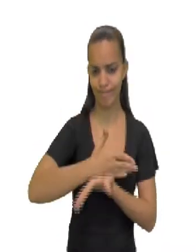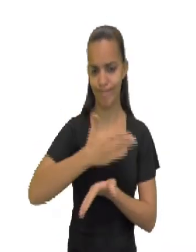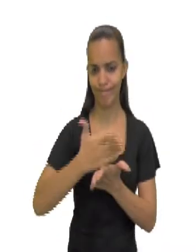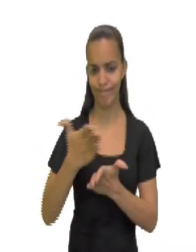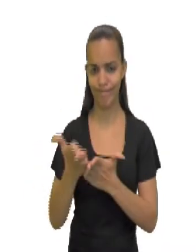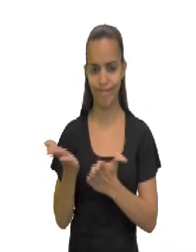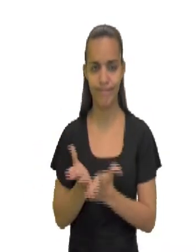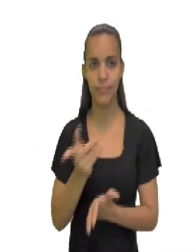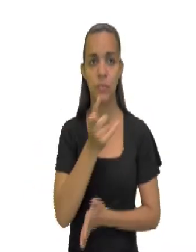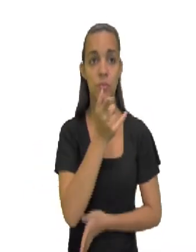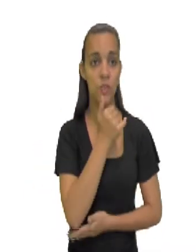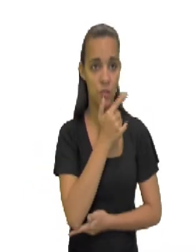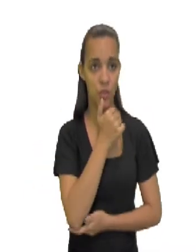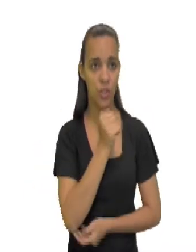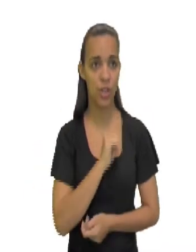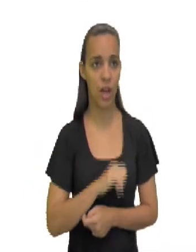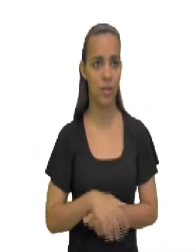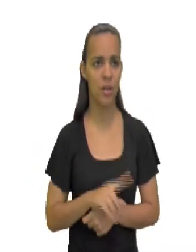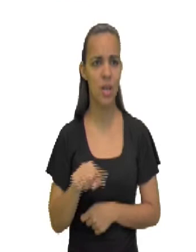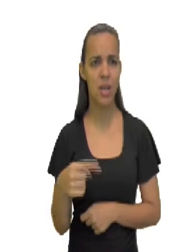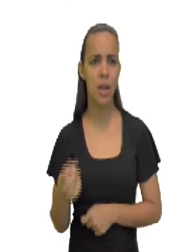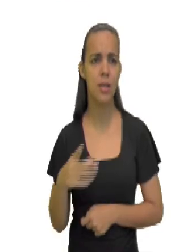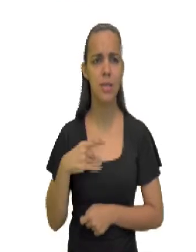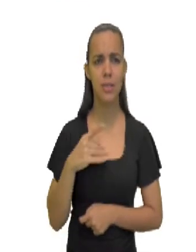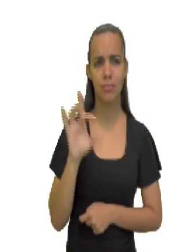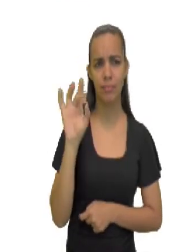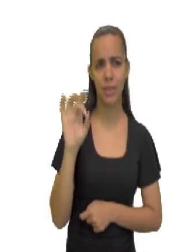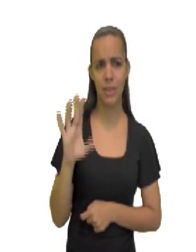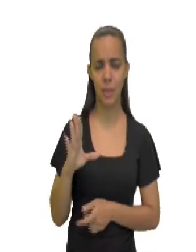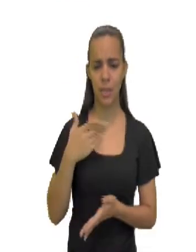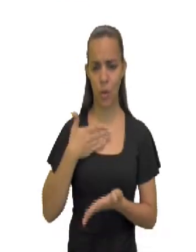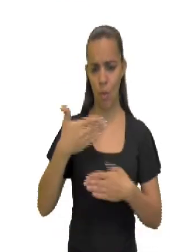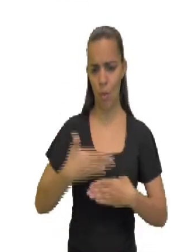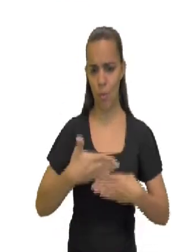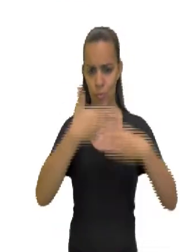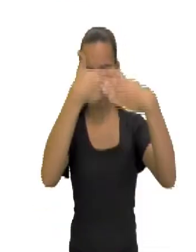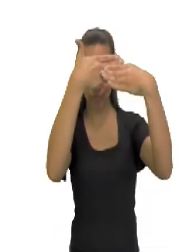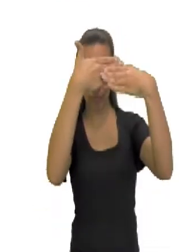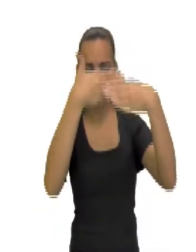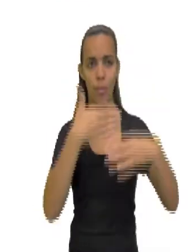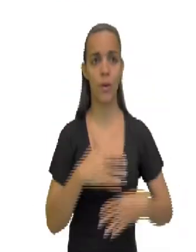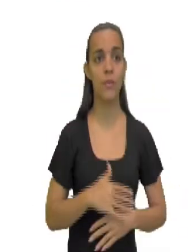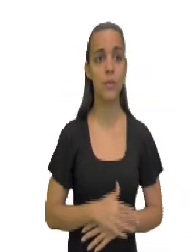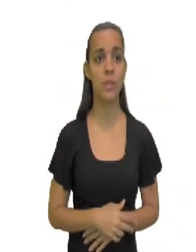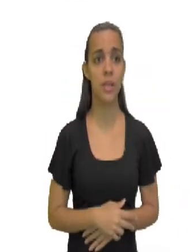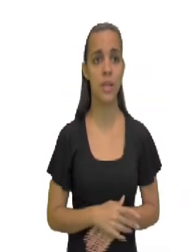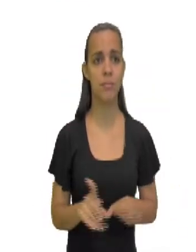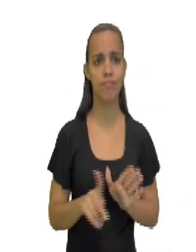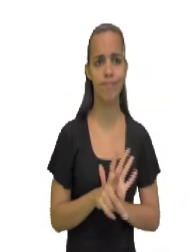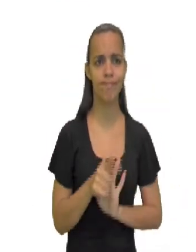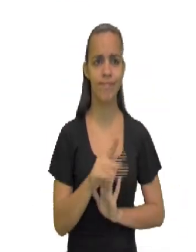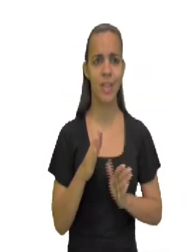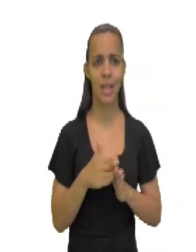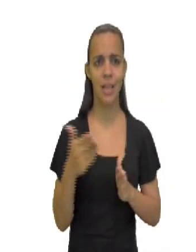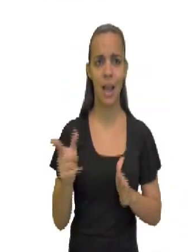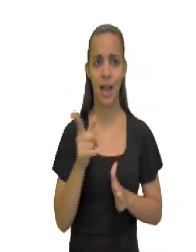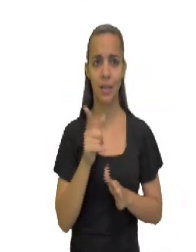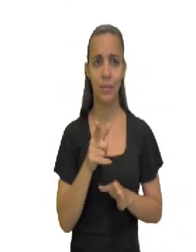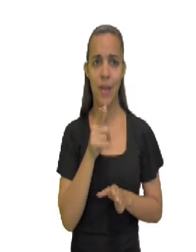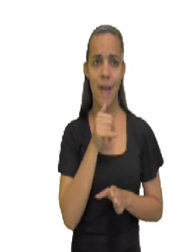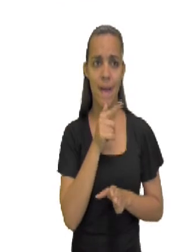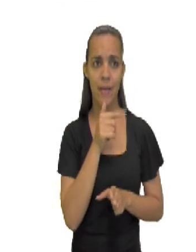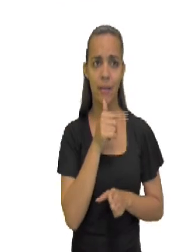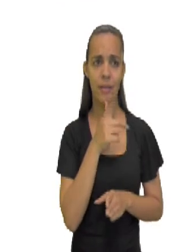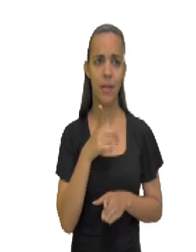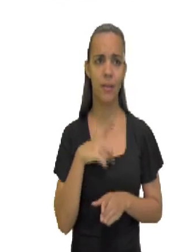Eles são como uma espécie de fronteira, em que de um lado escoa a água em direção a um rio e de outro escoa